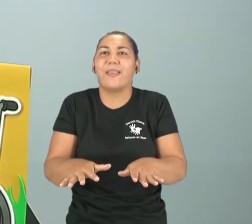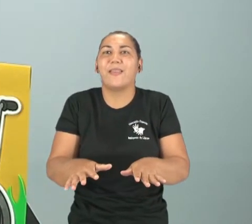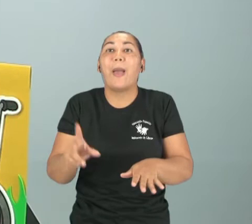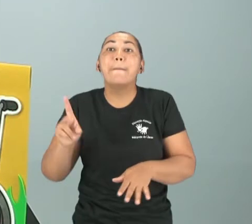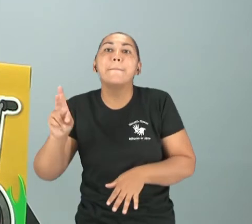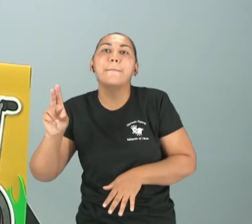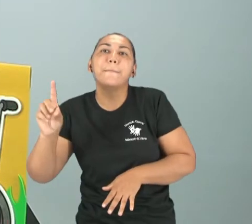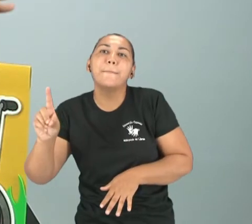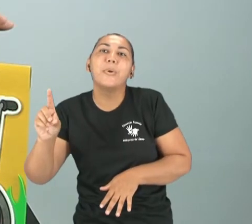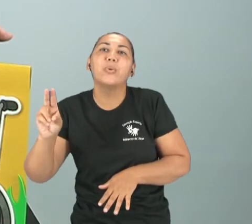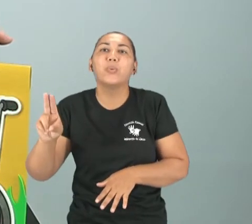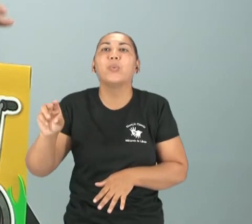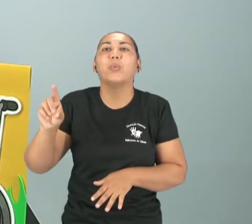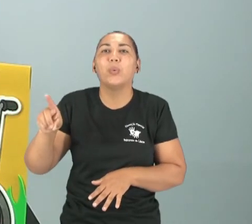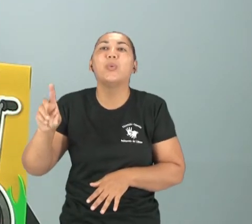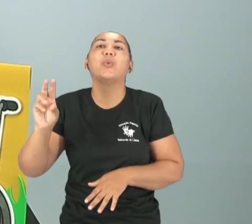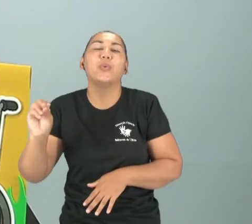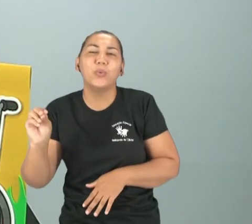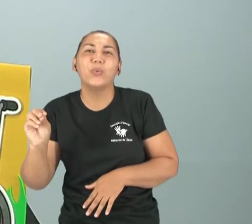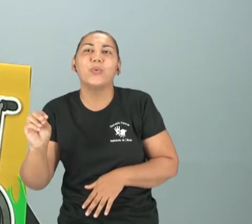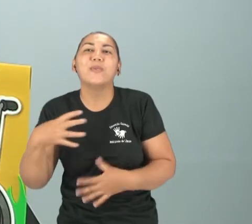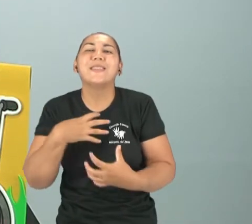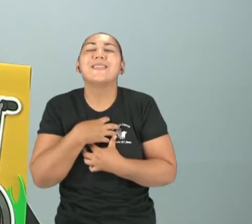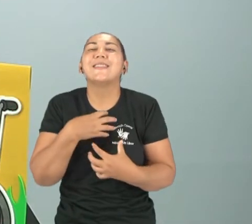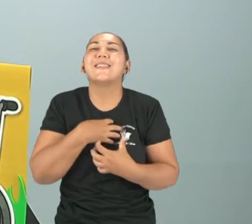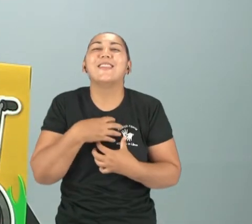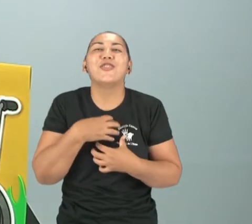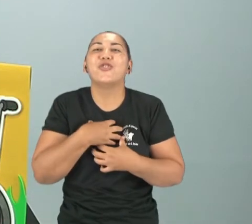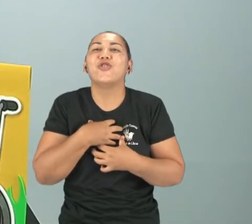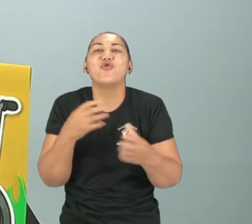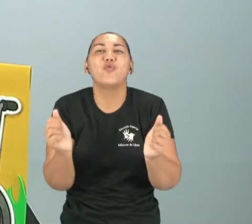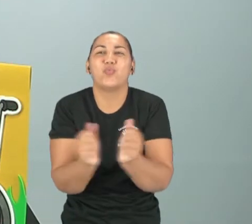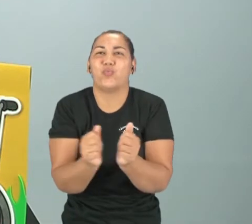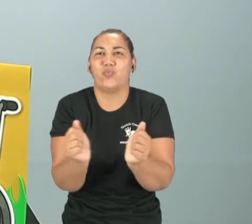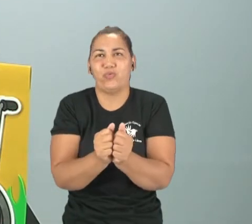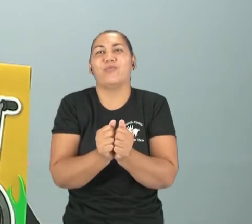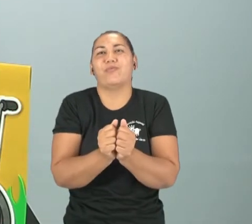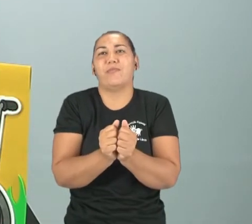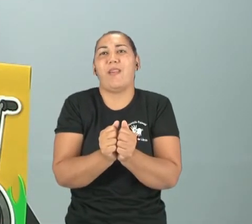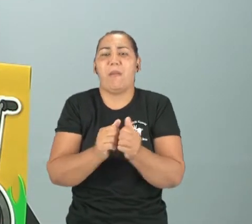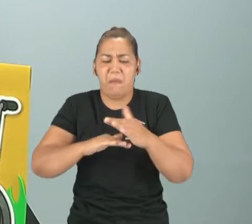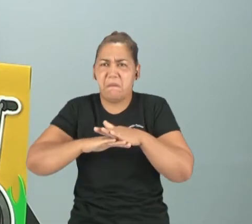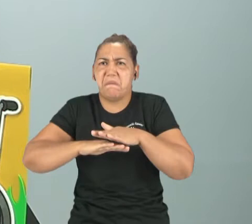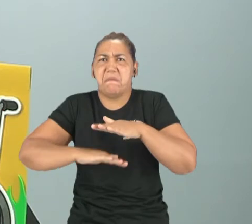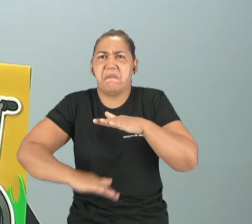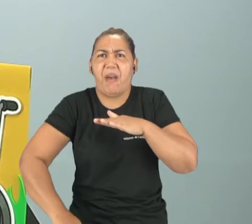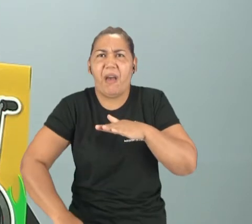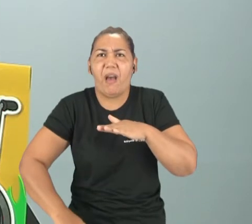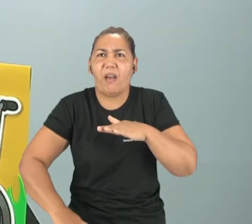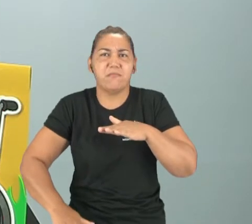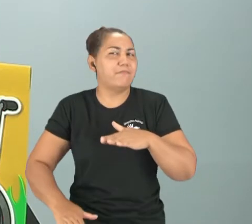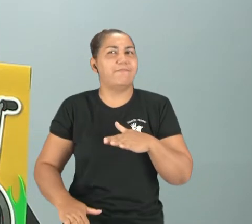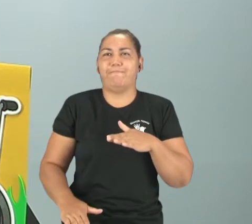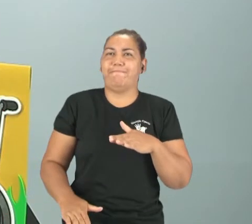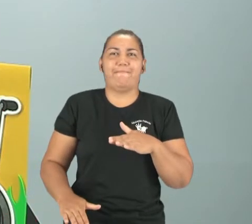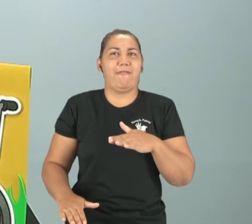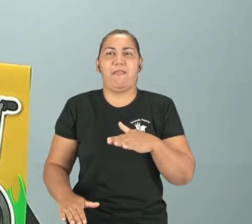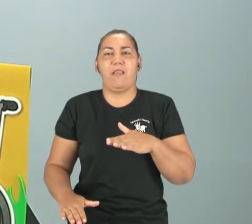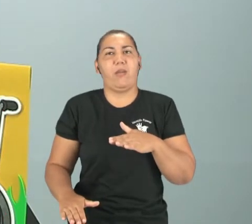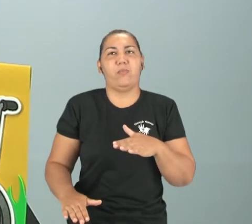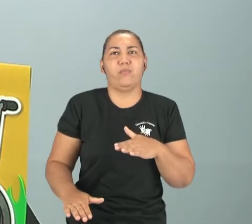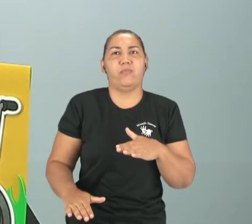E ele nunca se sentiu inferior. Ninguém se sente inferior. Eu não posso deixar as